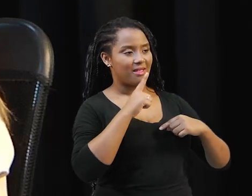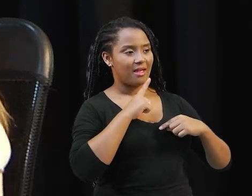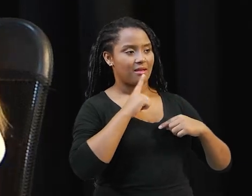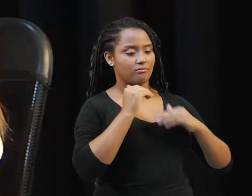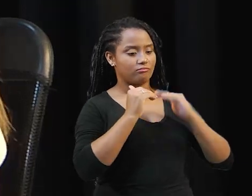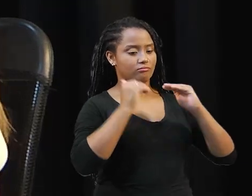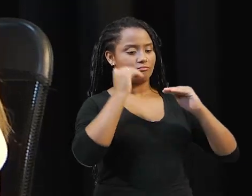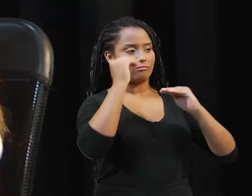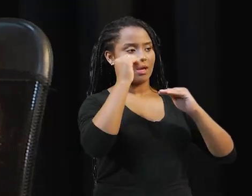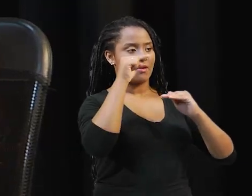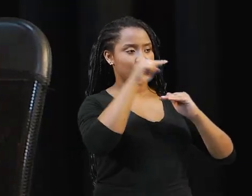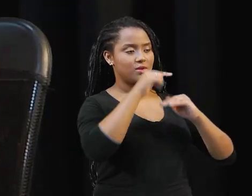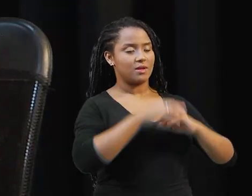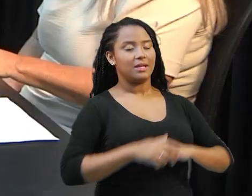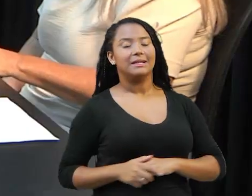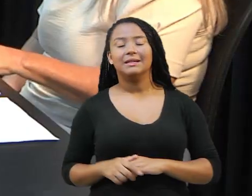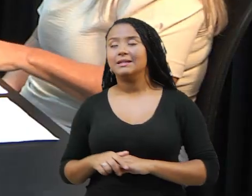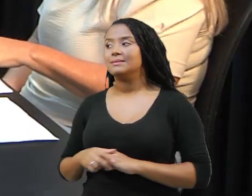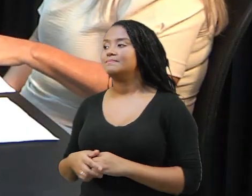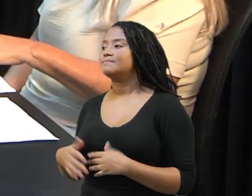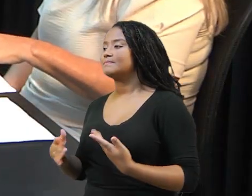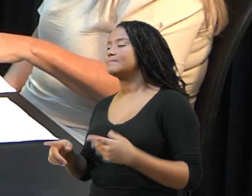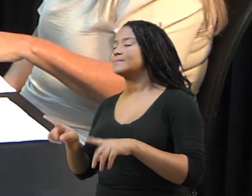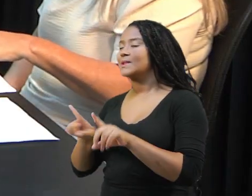desafios o senhor lida nessa posição?